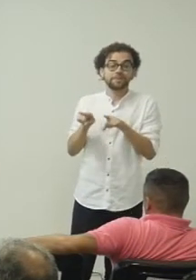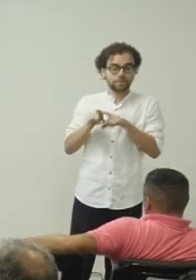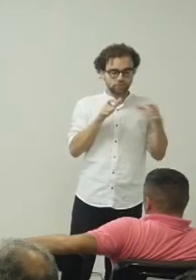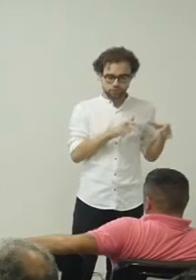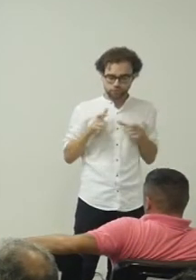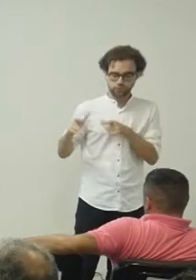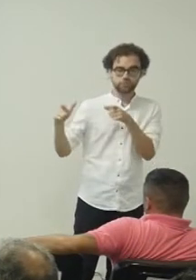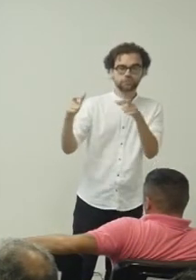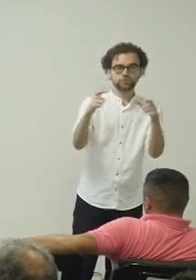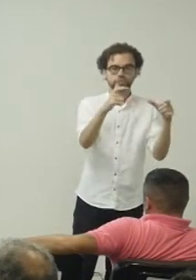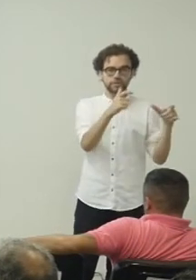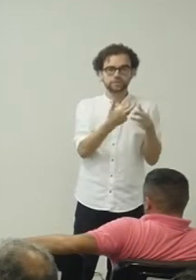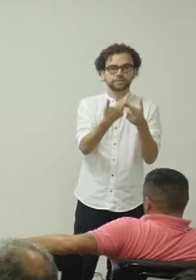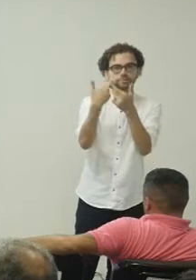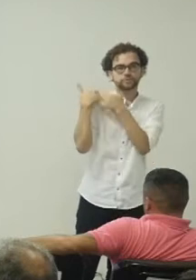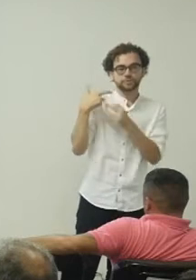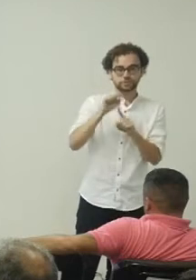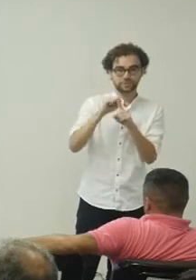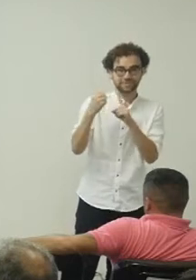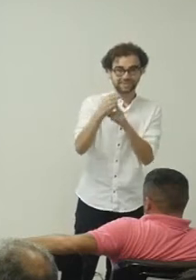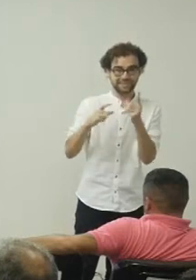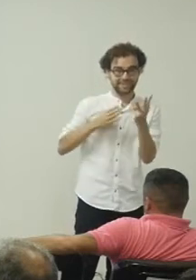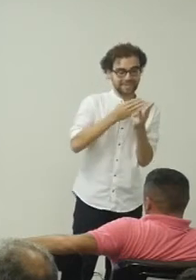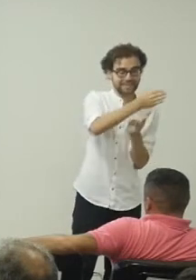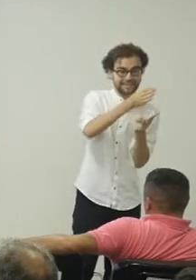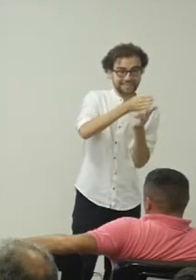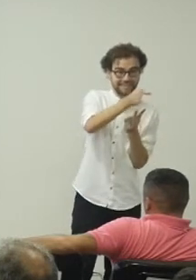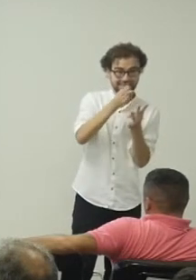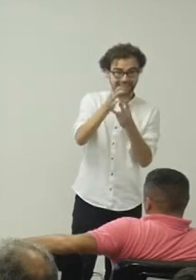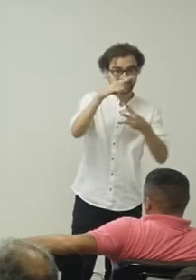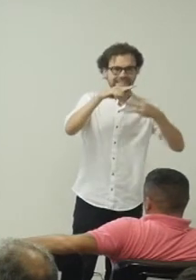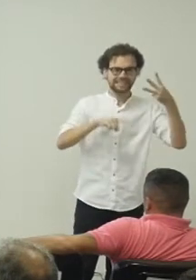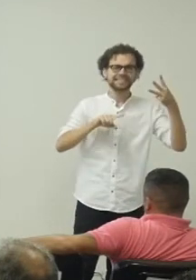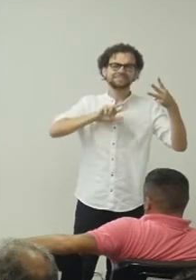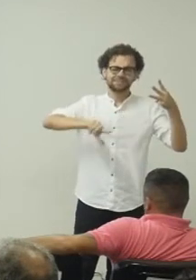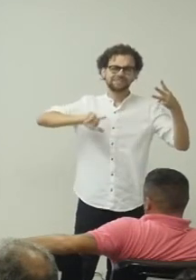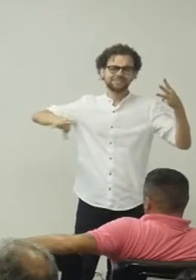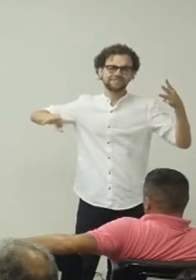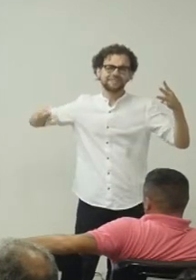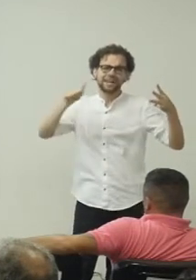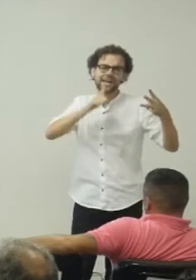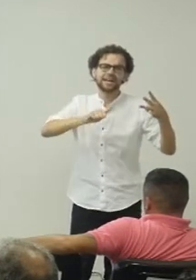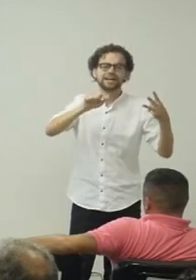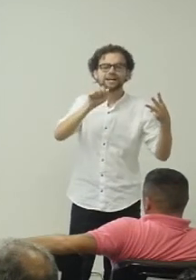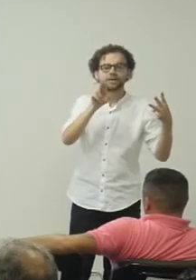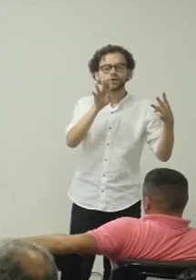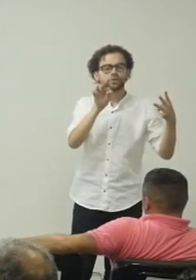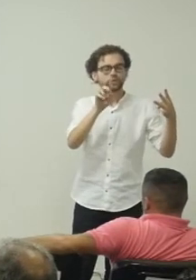assim, estruturalmente, nós temos esses três elementos que aí diversas autoras vão trabalhar, né,